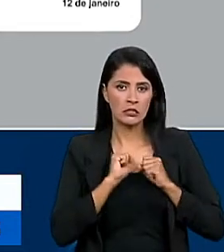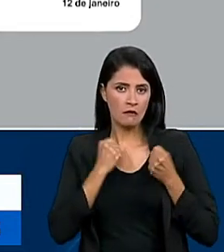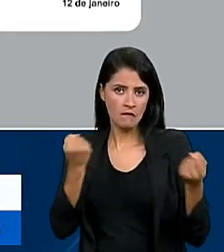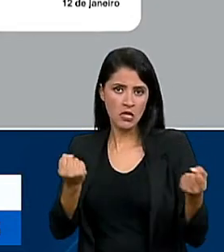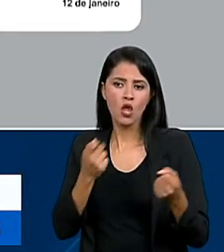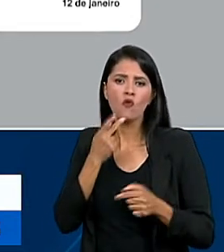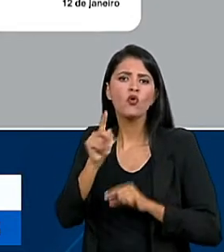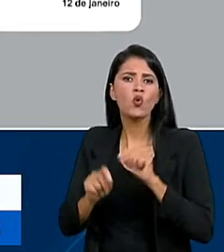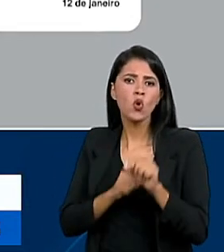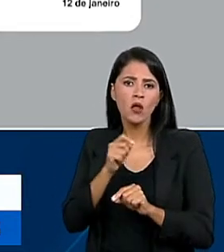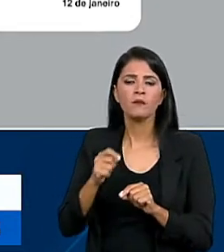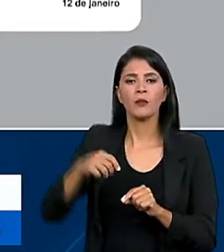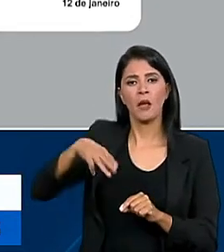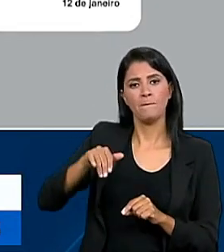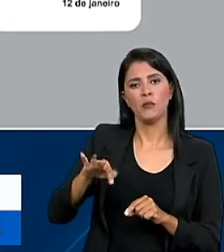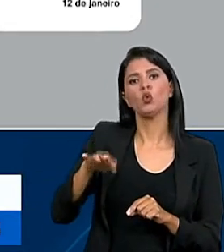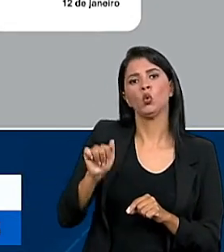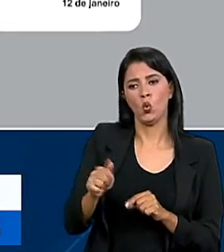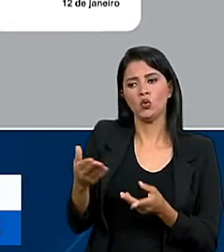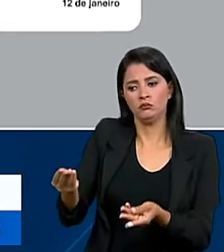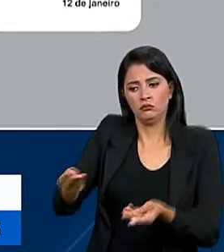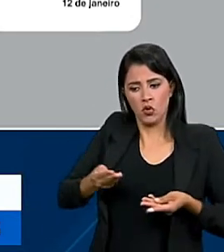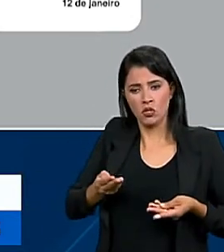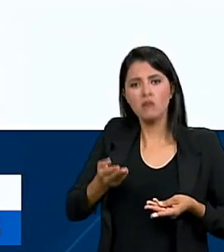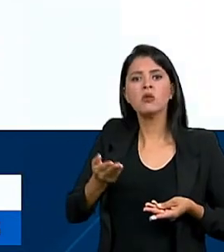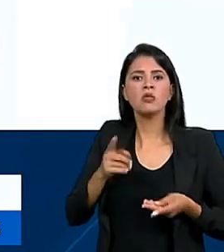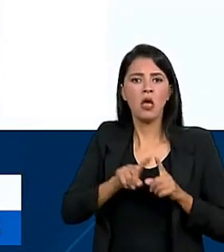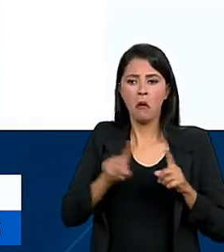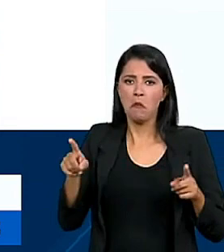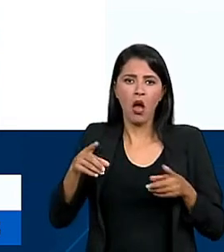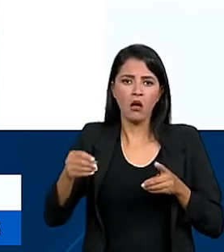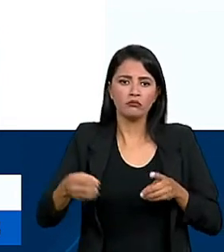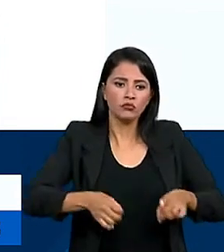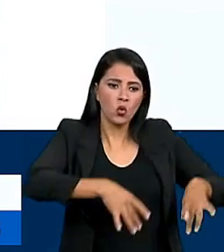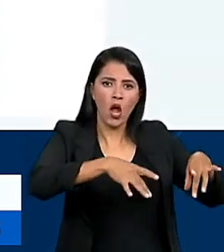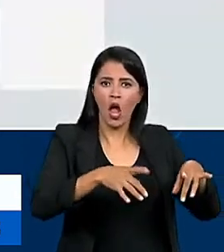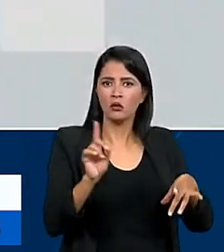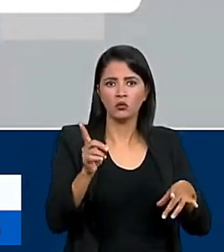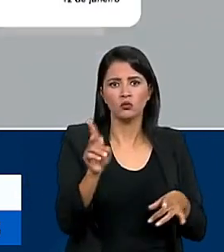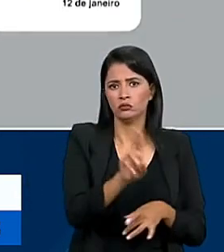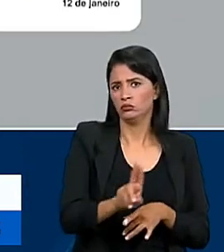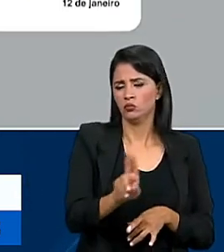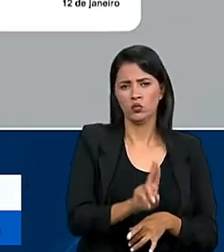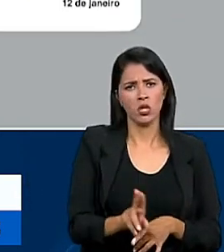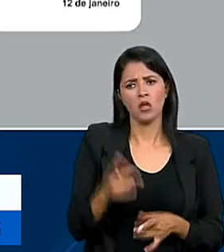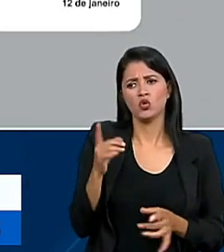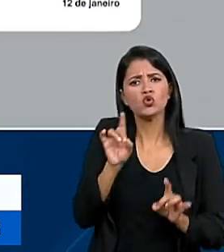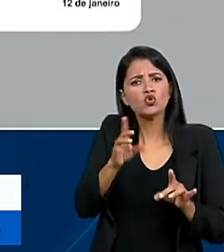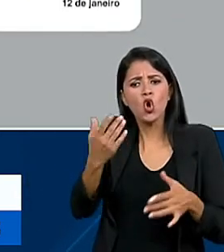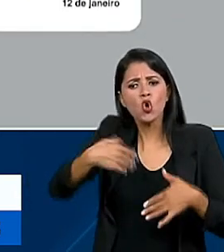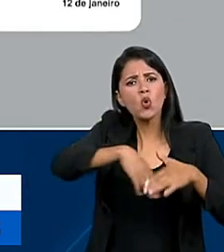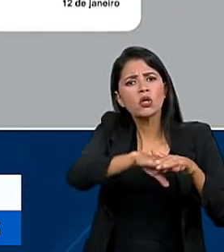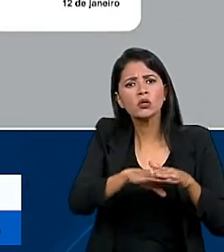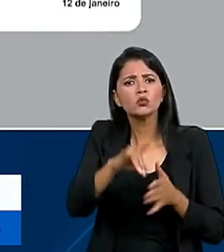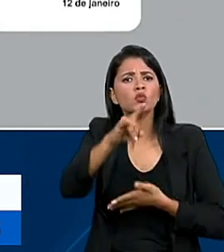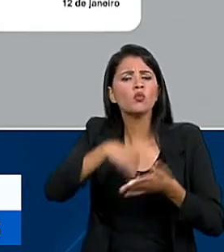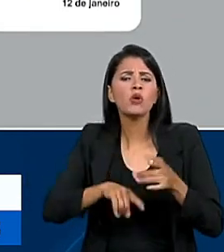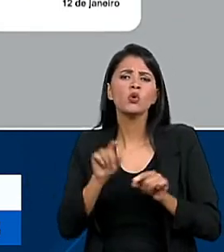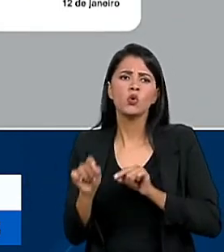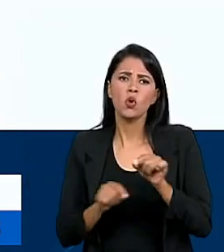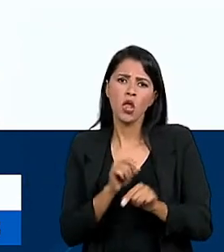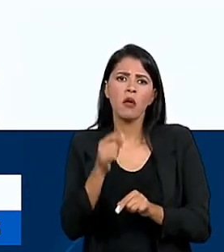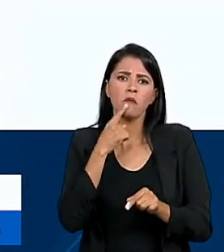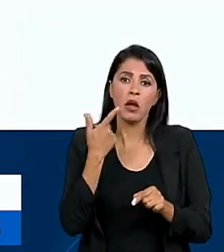que essa minuta foi recebida por ele, mas que foi descartada, jamais seria implementada, e que ele só estava aguardando o documento para que